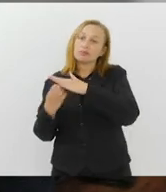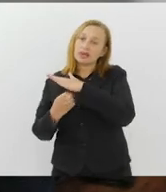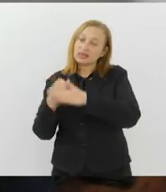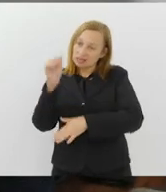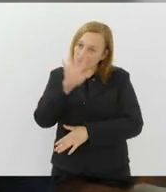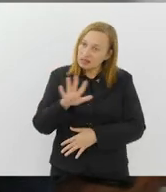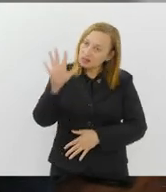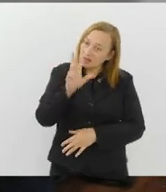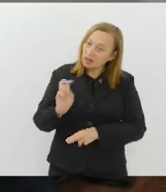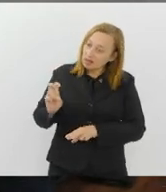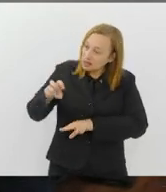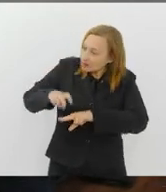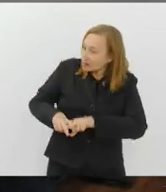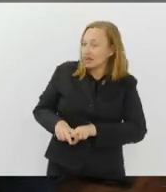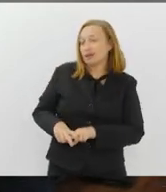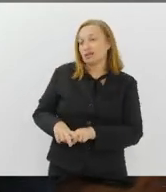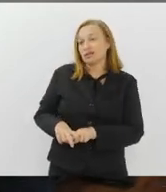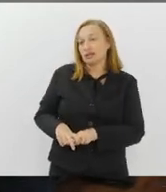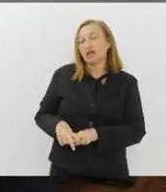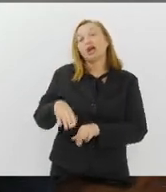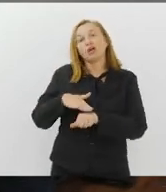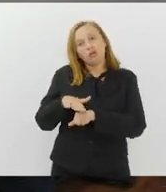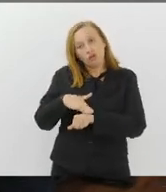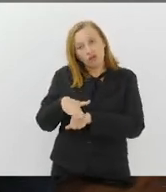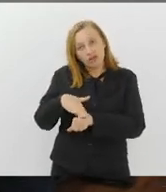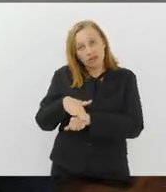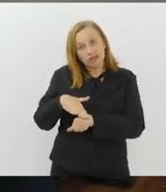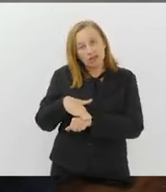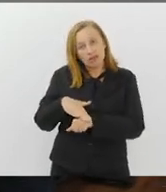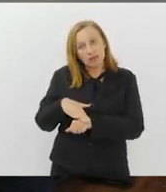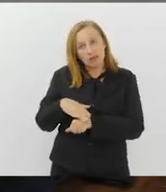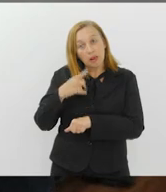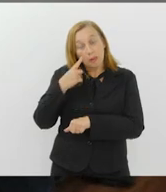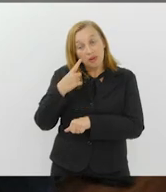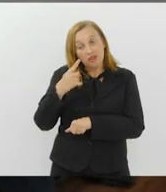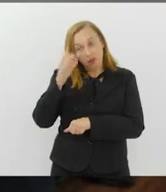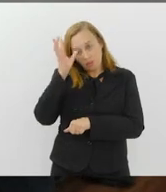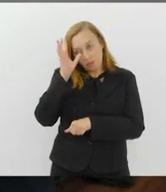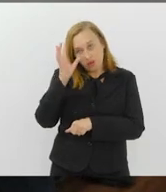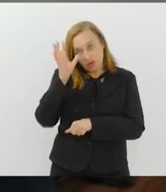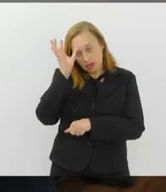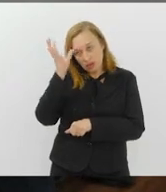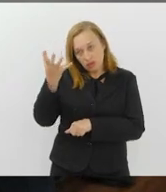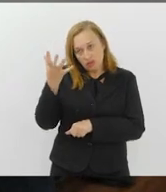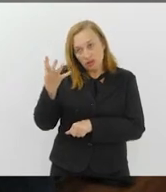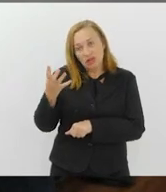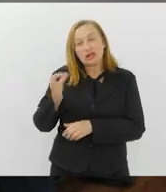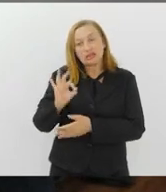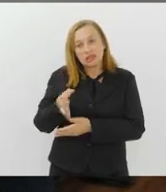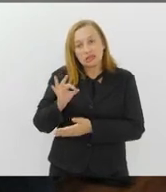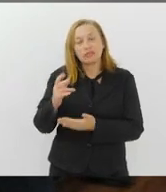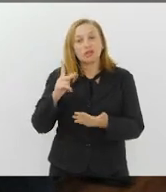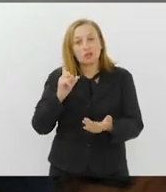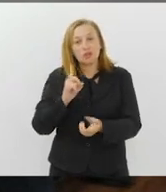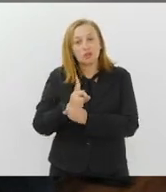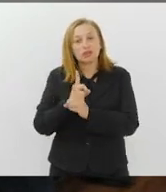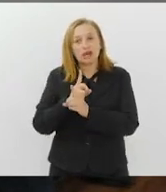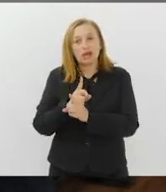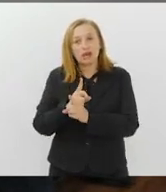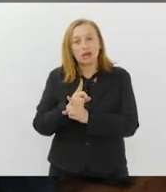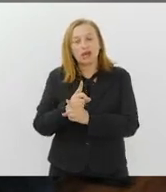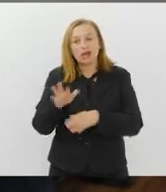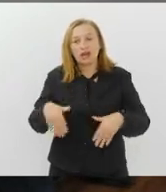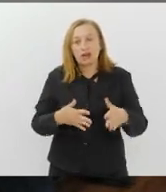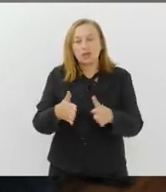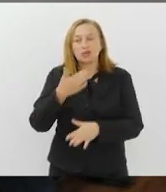que sentasse com o setor e conversasse para buscar uma solução, fatalmente iria encontrar soluções muito adequadas, que